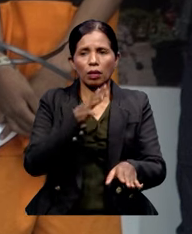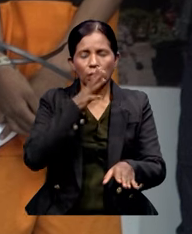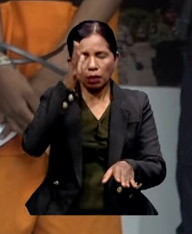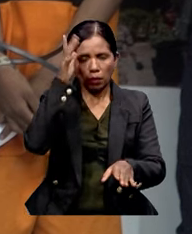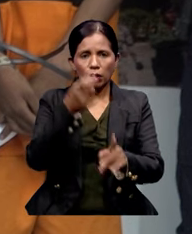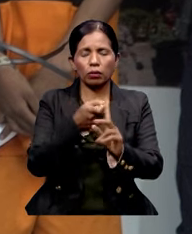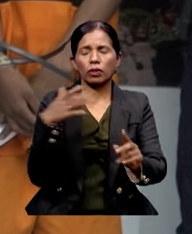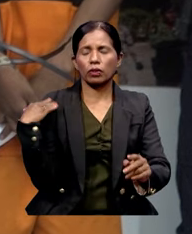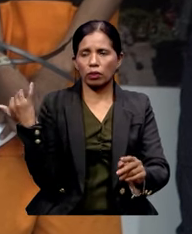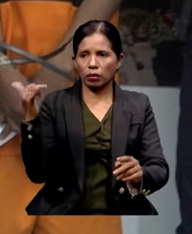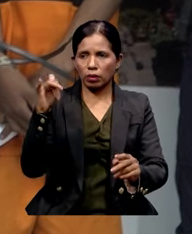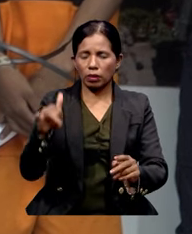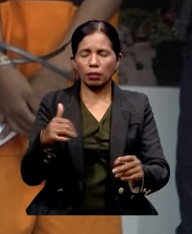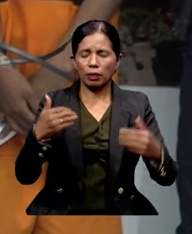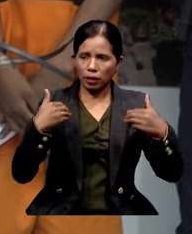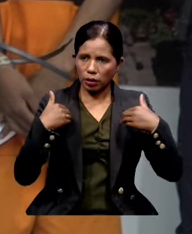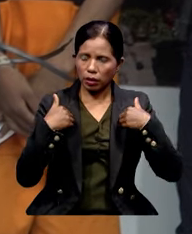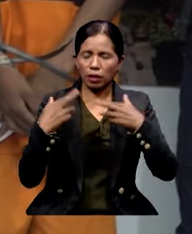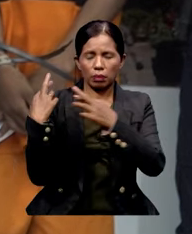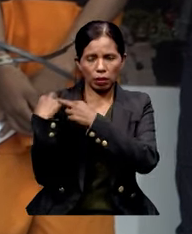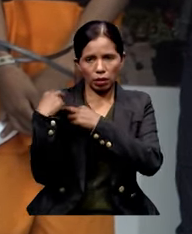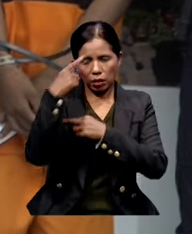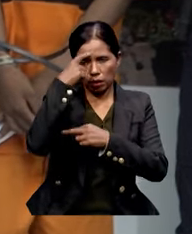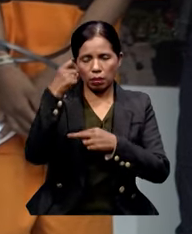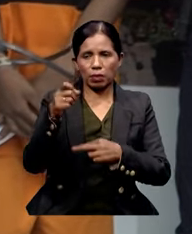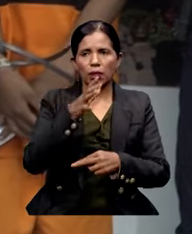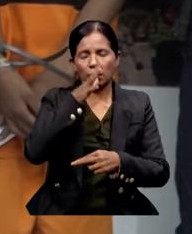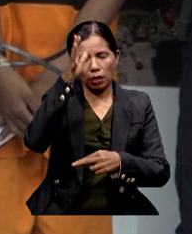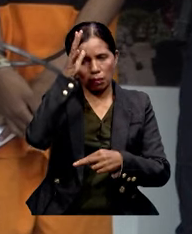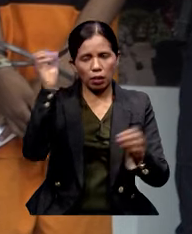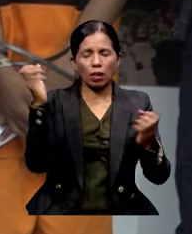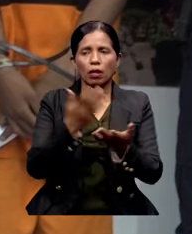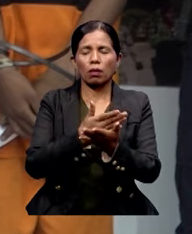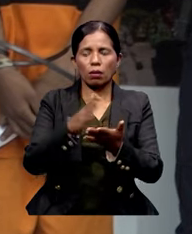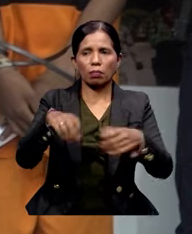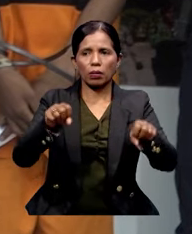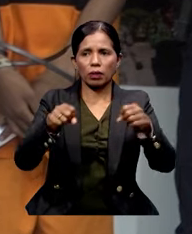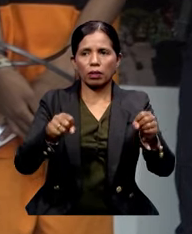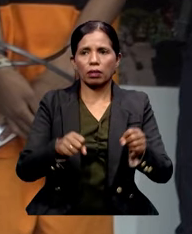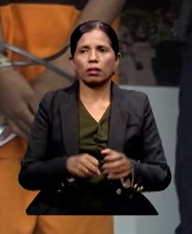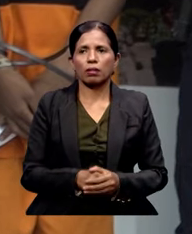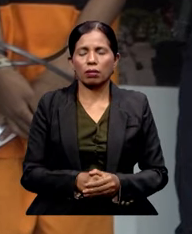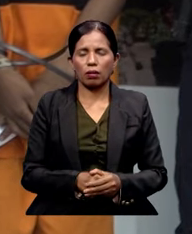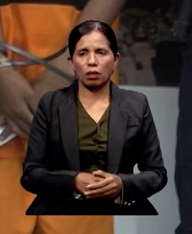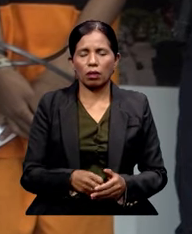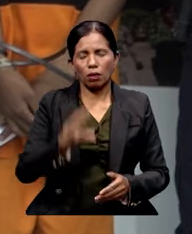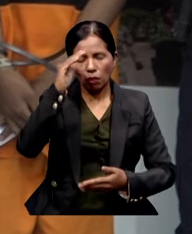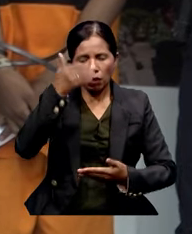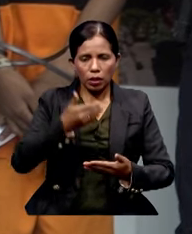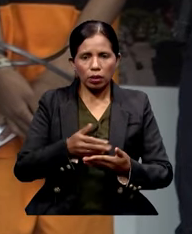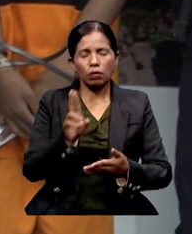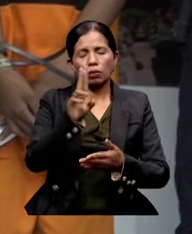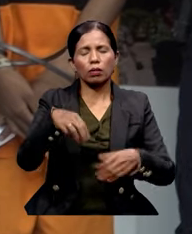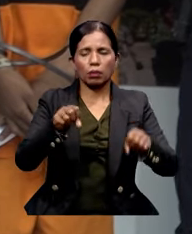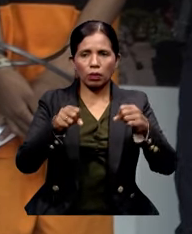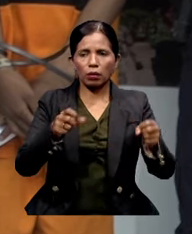ne hodibele responsabiliza tamba ina nama la sosa motor mas wan sira sa ina nama sir no nebe ina